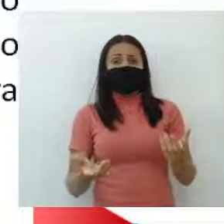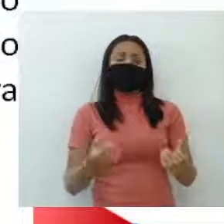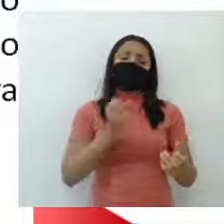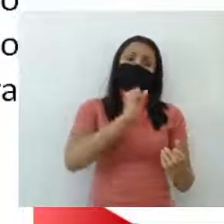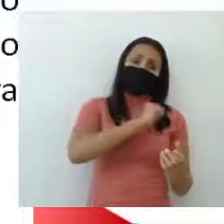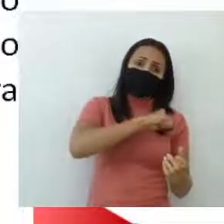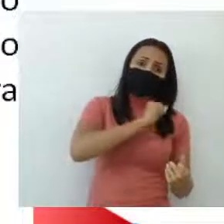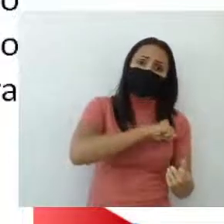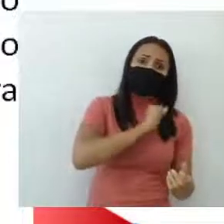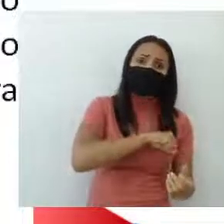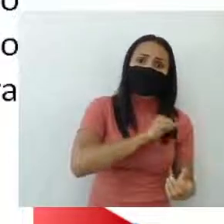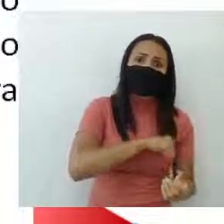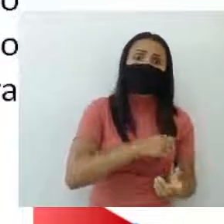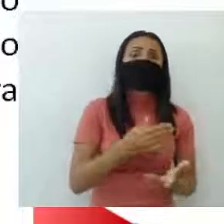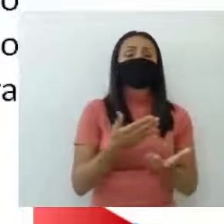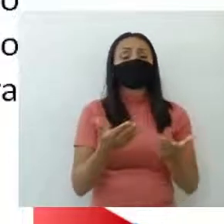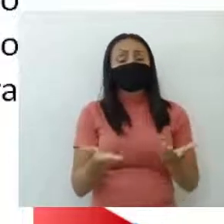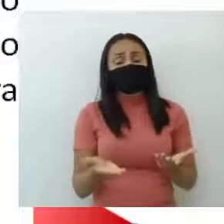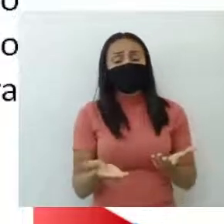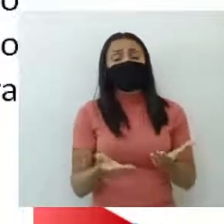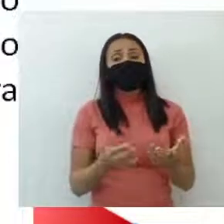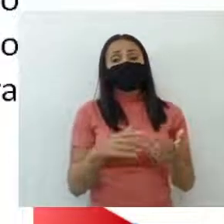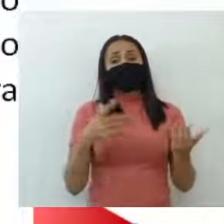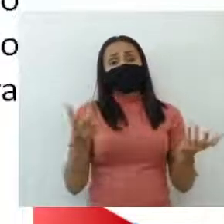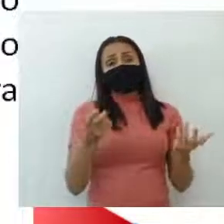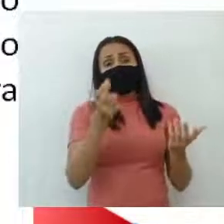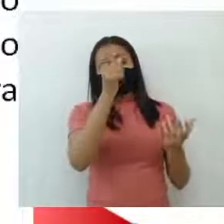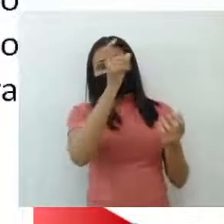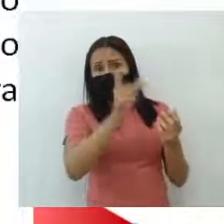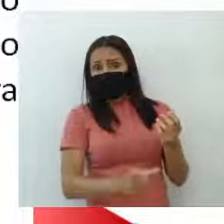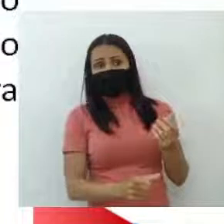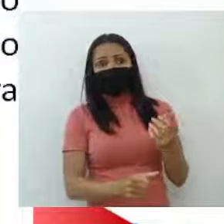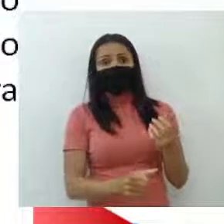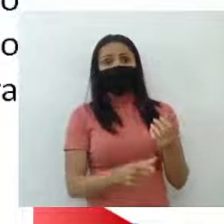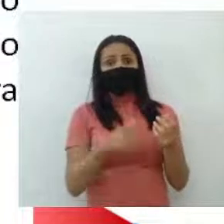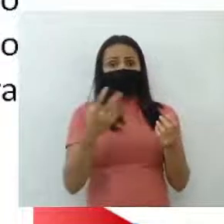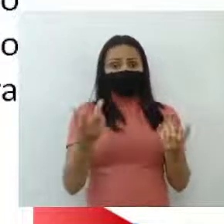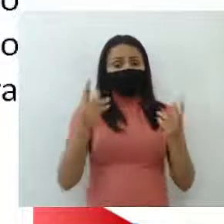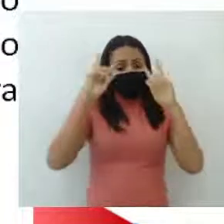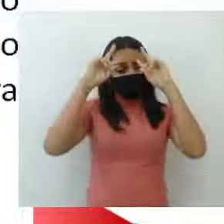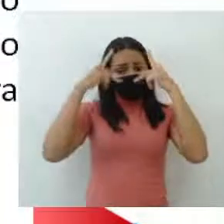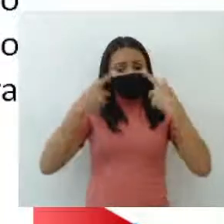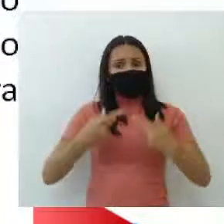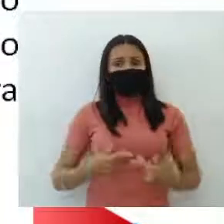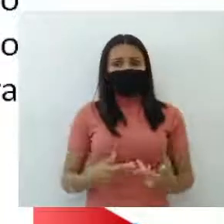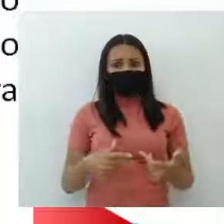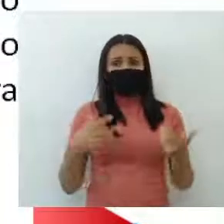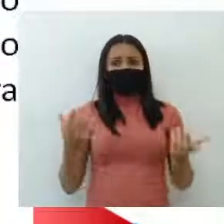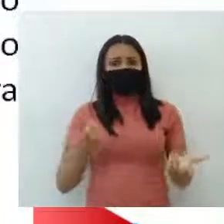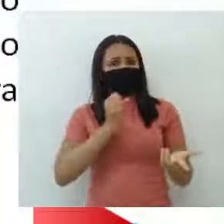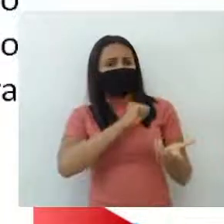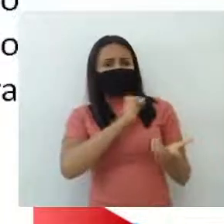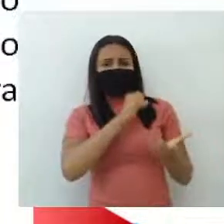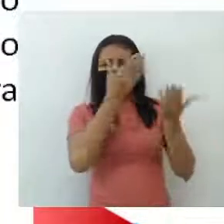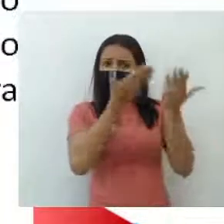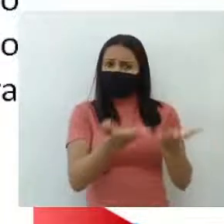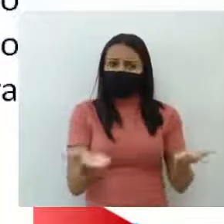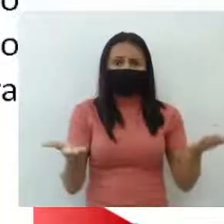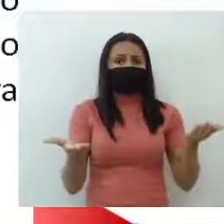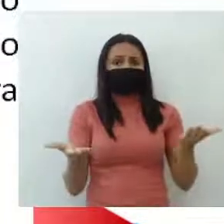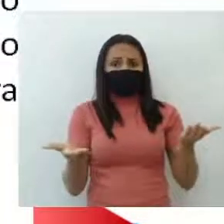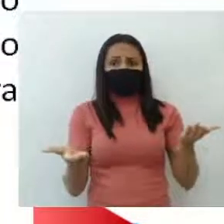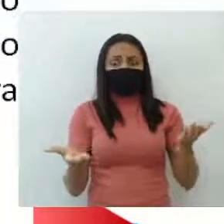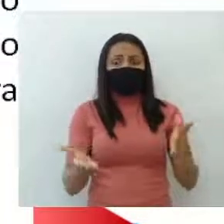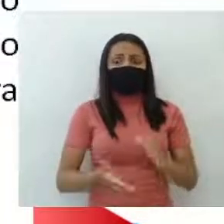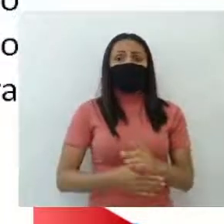só, um cidadão, né? um ser humano ser tratado dessa forma, né? Então, com os